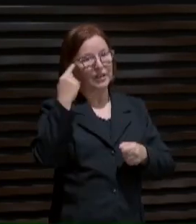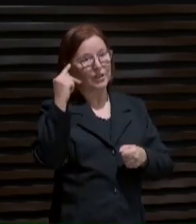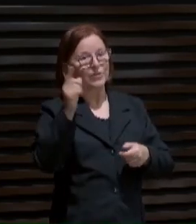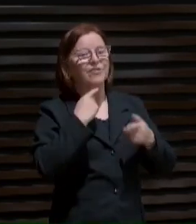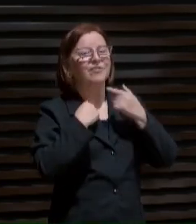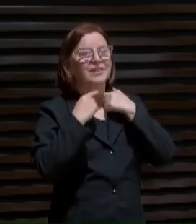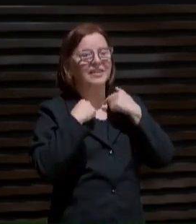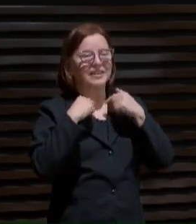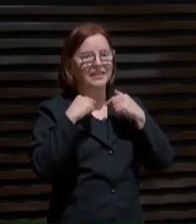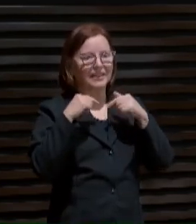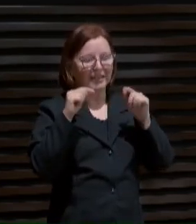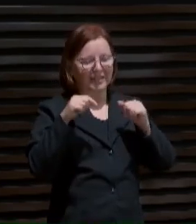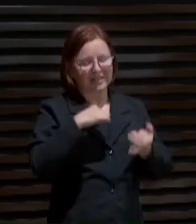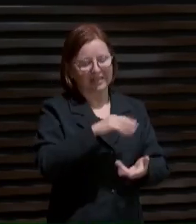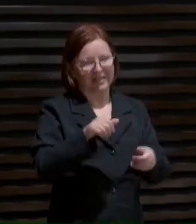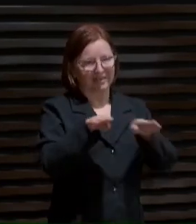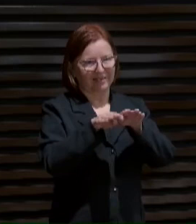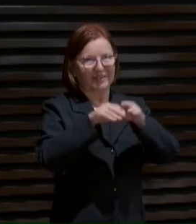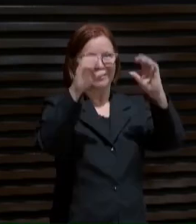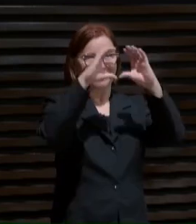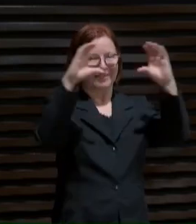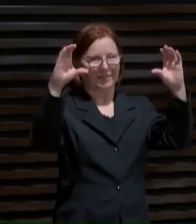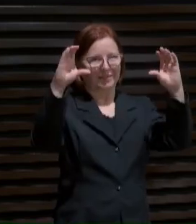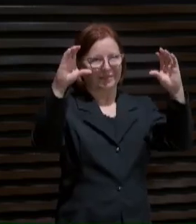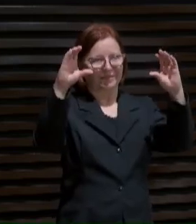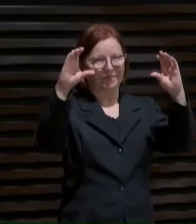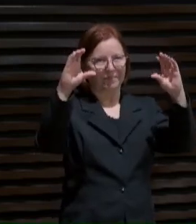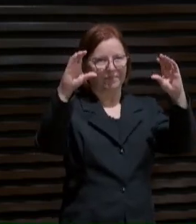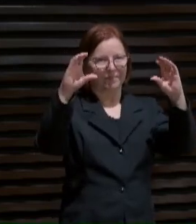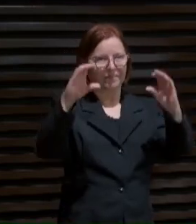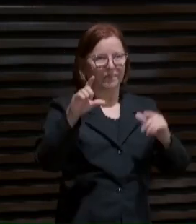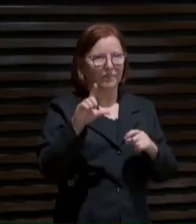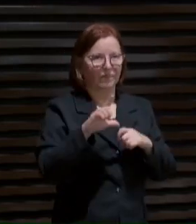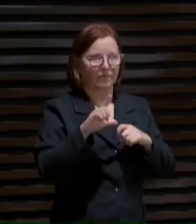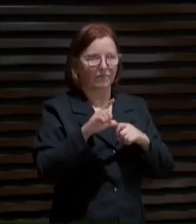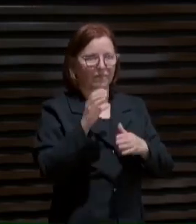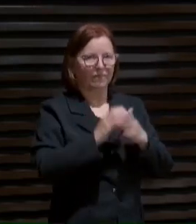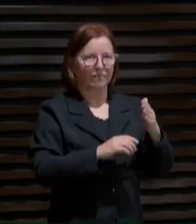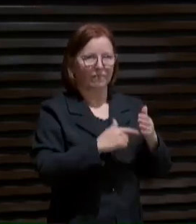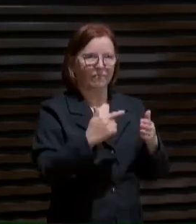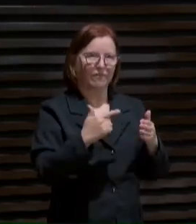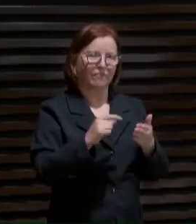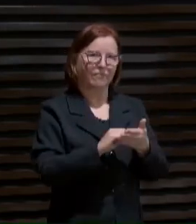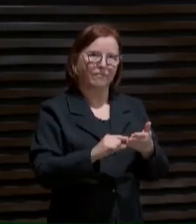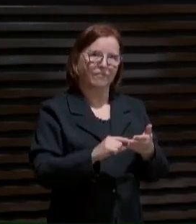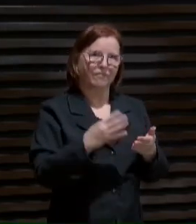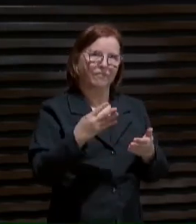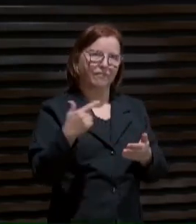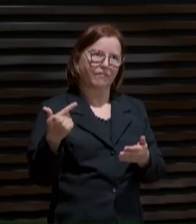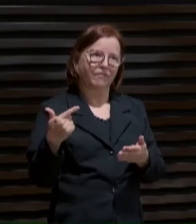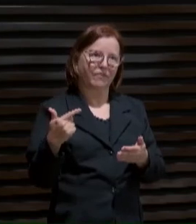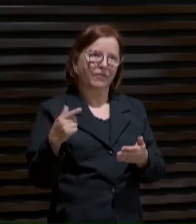vontade assim na terra como no céu e Lucas 22 42 Não se faça